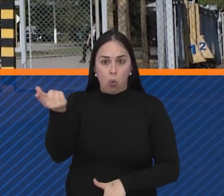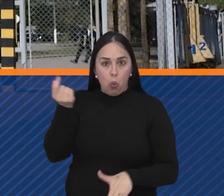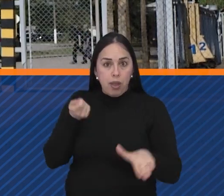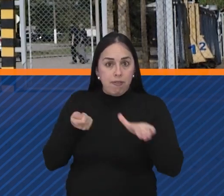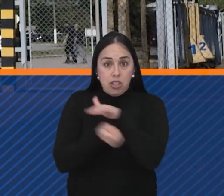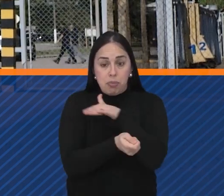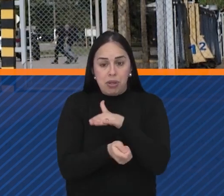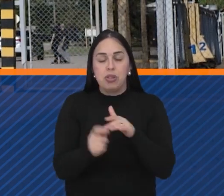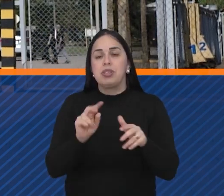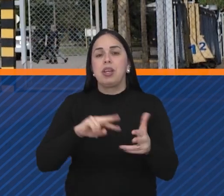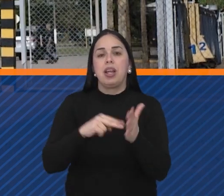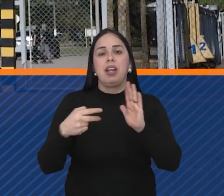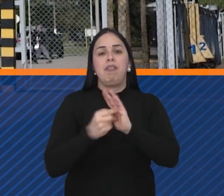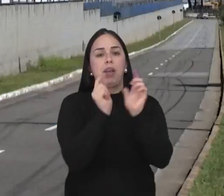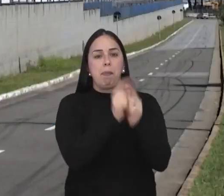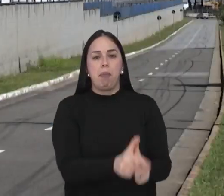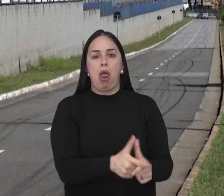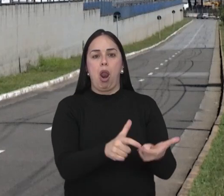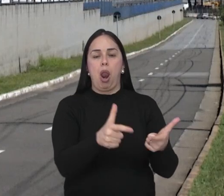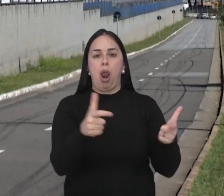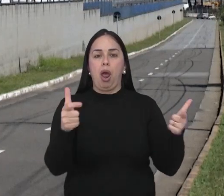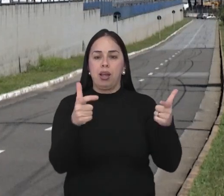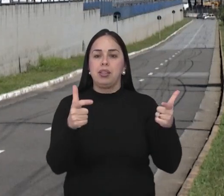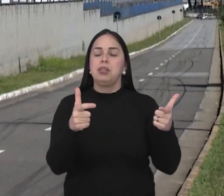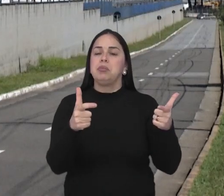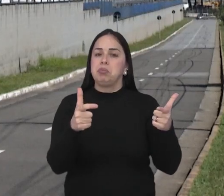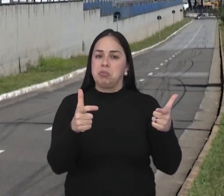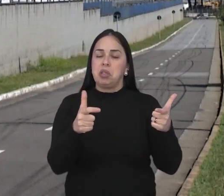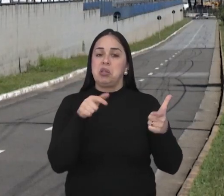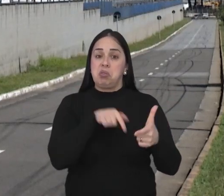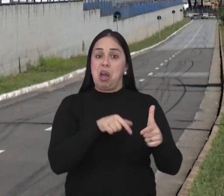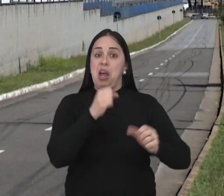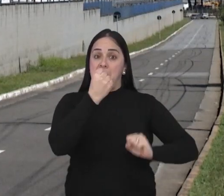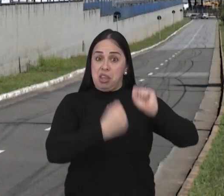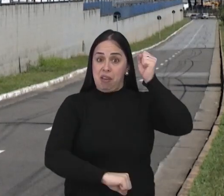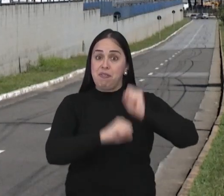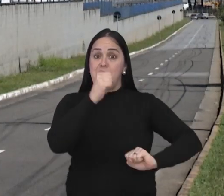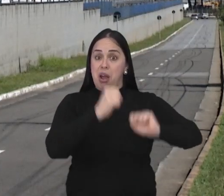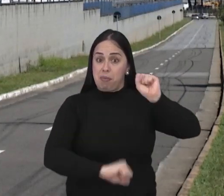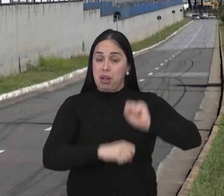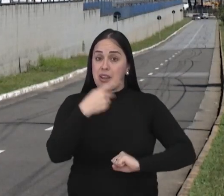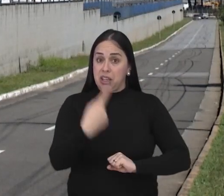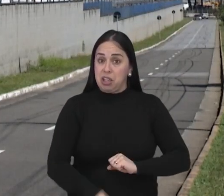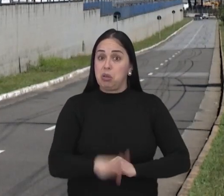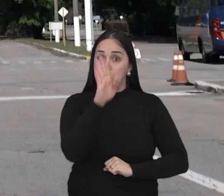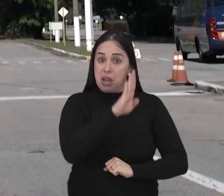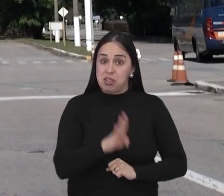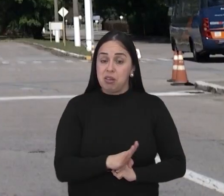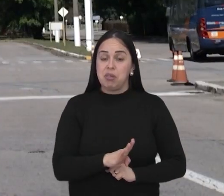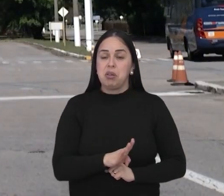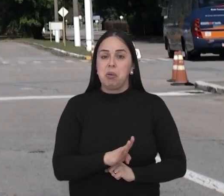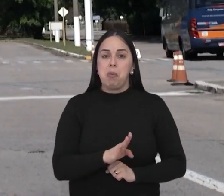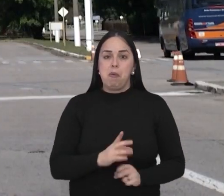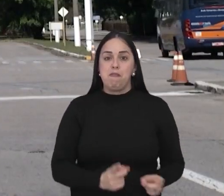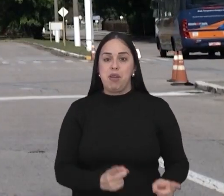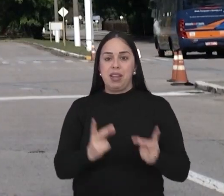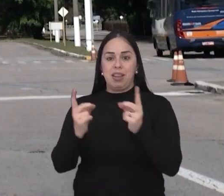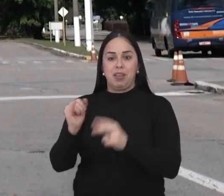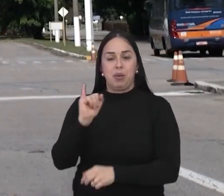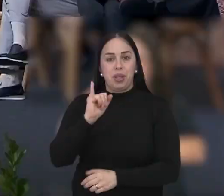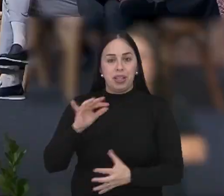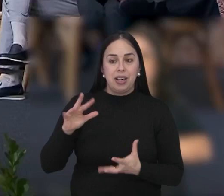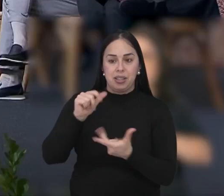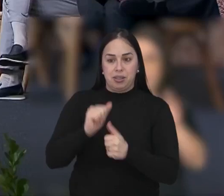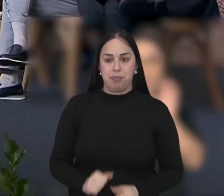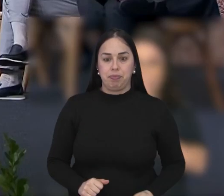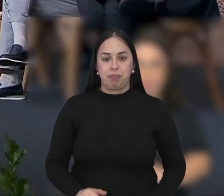O investimento representa a expansão da empresa e reafirma a posição da indústria aeronáutica brasileira no cenário